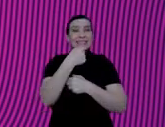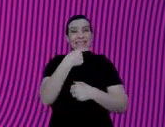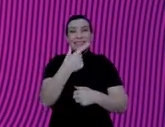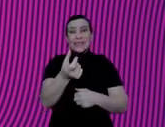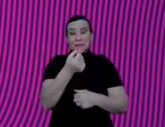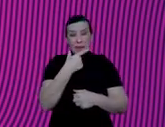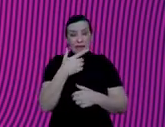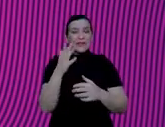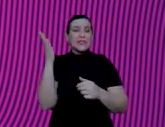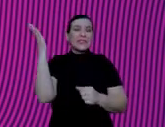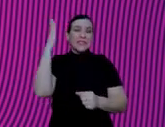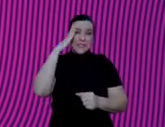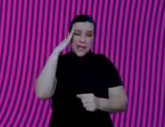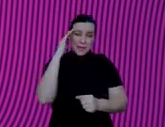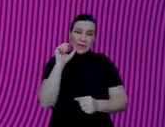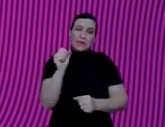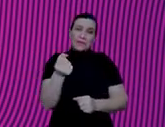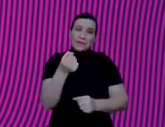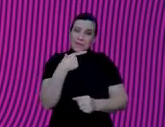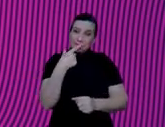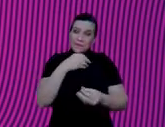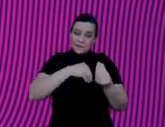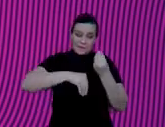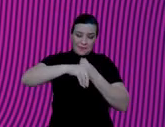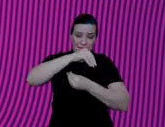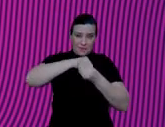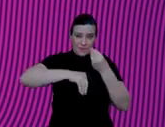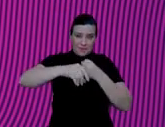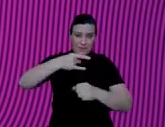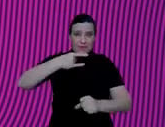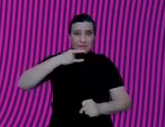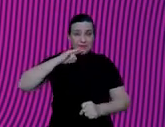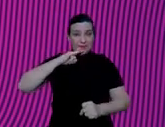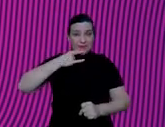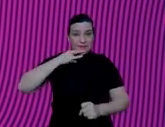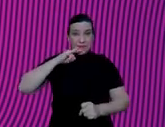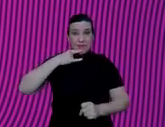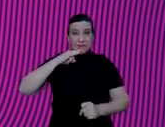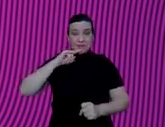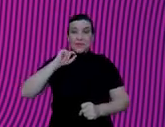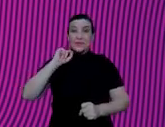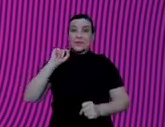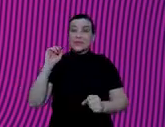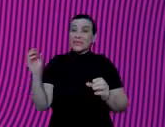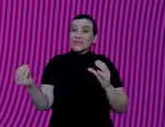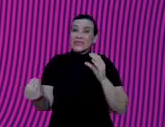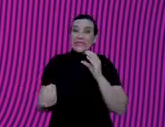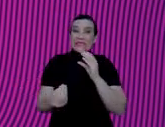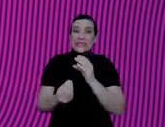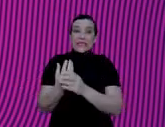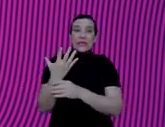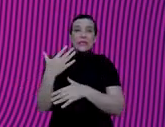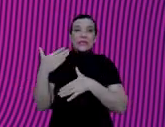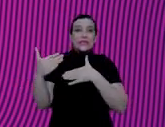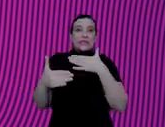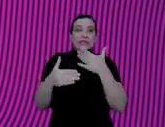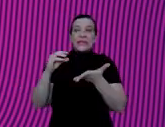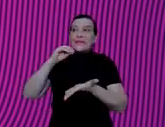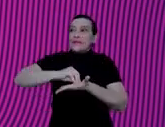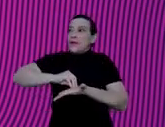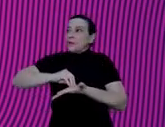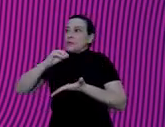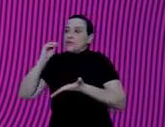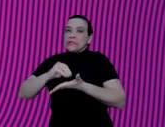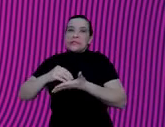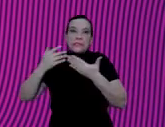álcool, são substâncias que desenvolvem quadros de abstinência à substância física intensos,